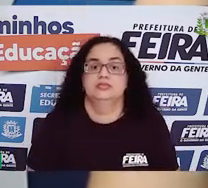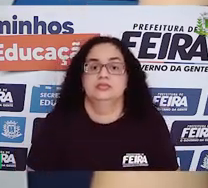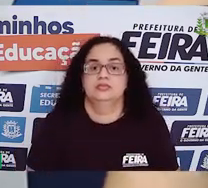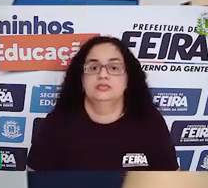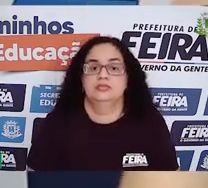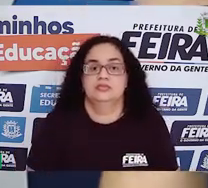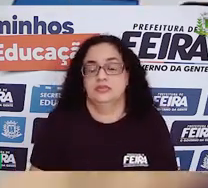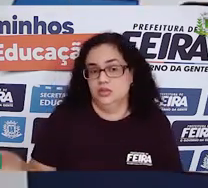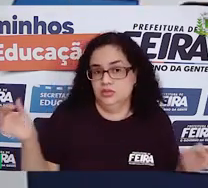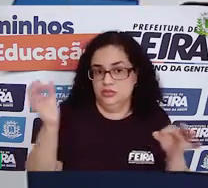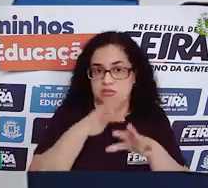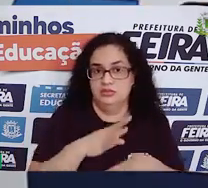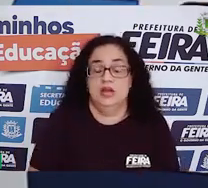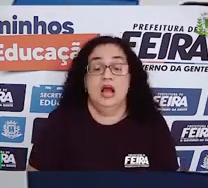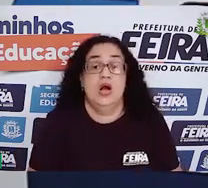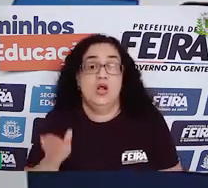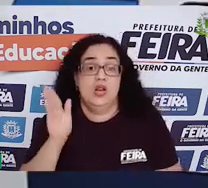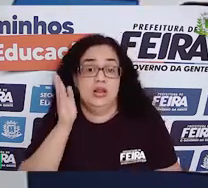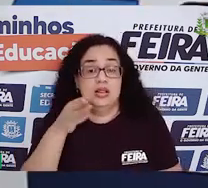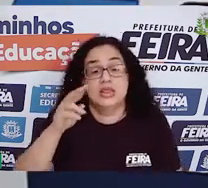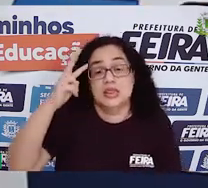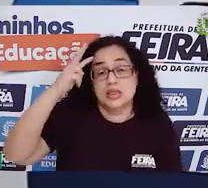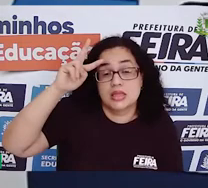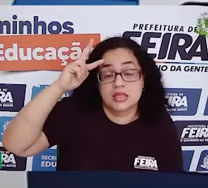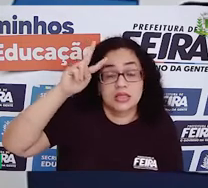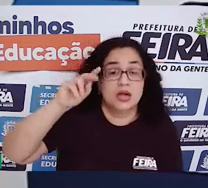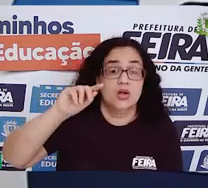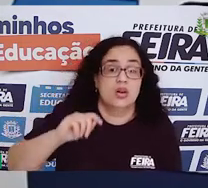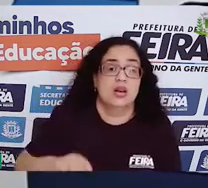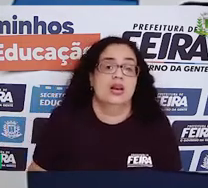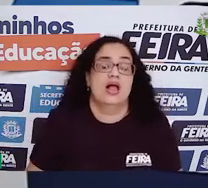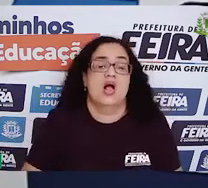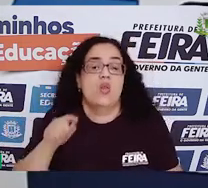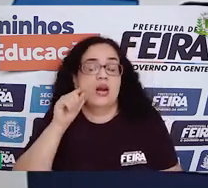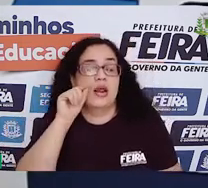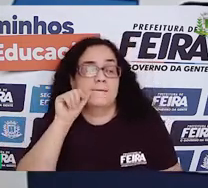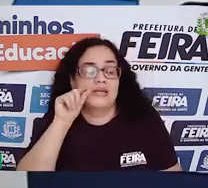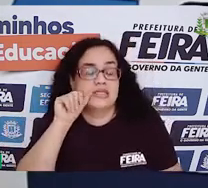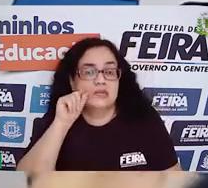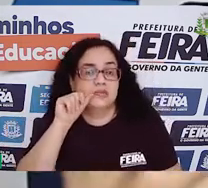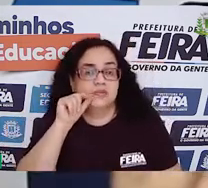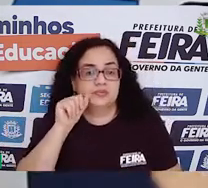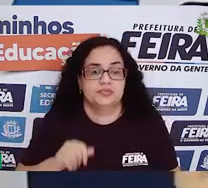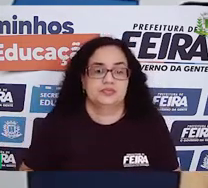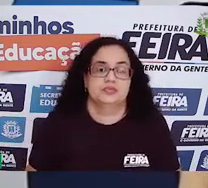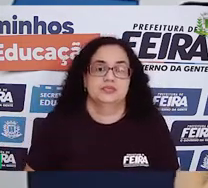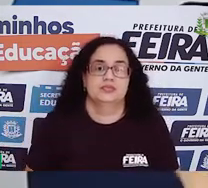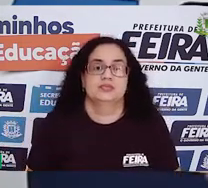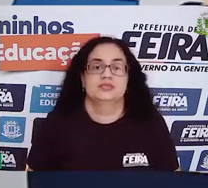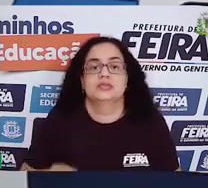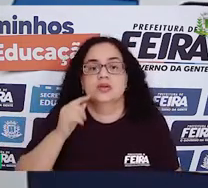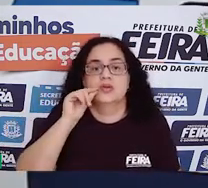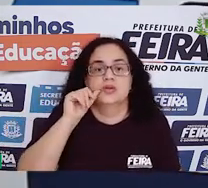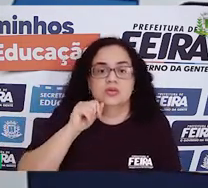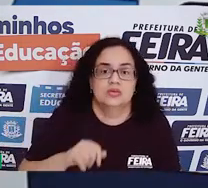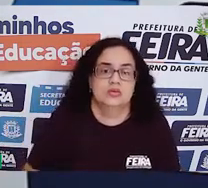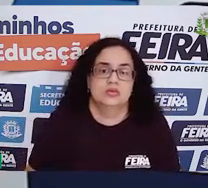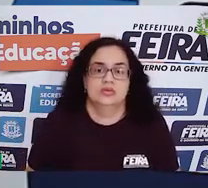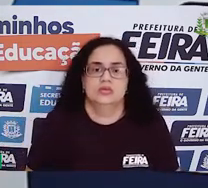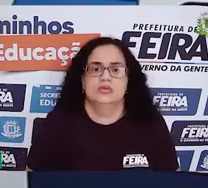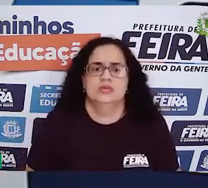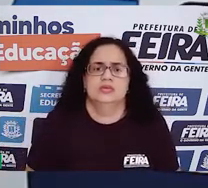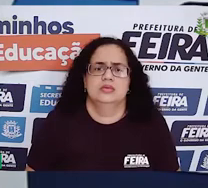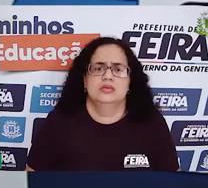Pronto, dobrei. Agora eu vou tentar dobrar o lápis. E a Pró está com o lápis aqui na mão, ó.